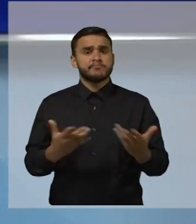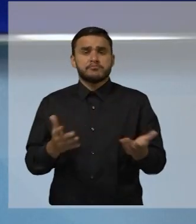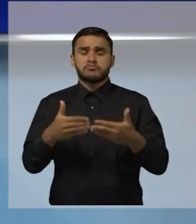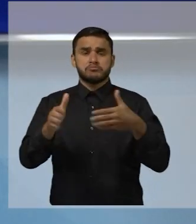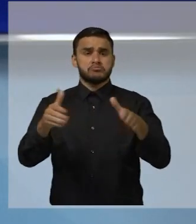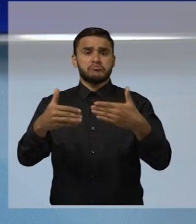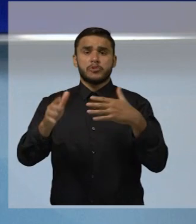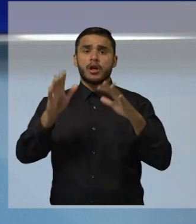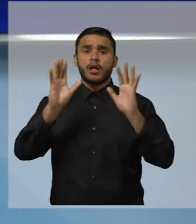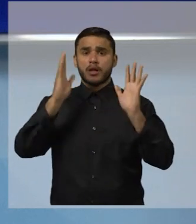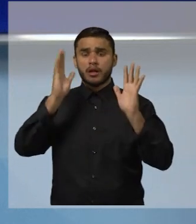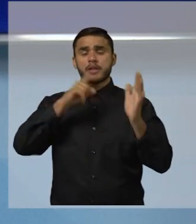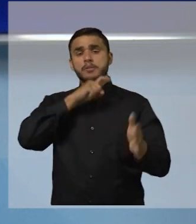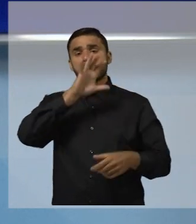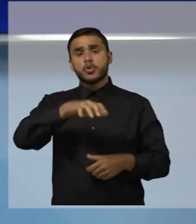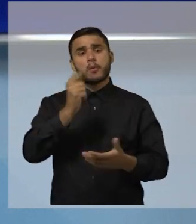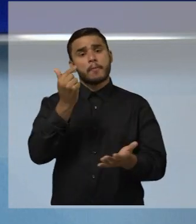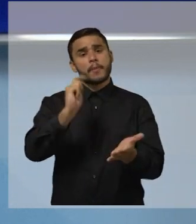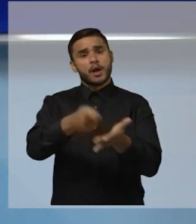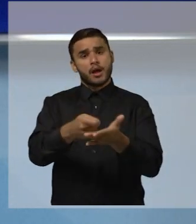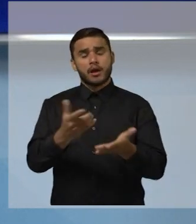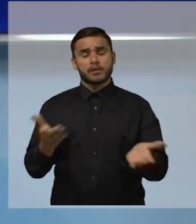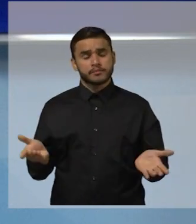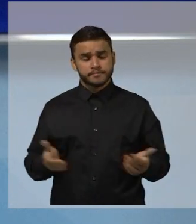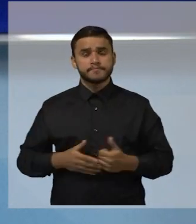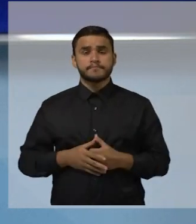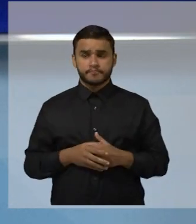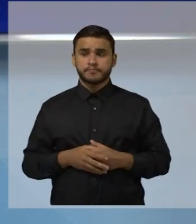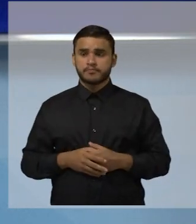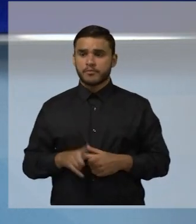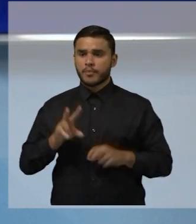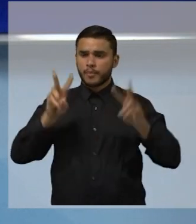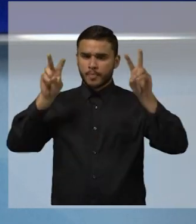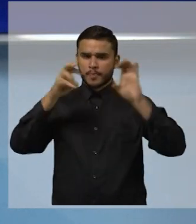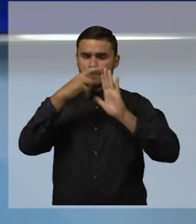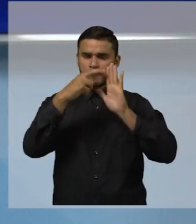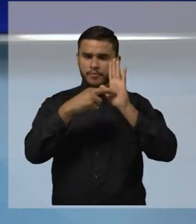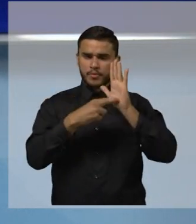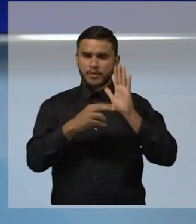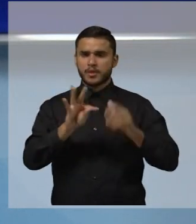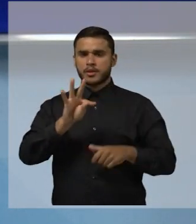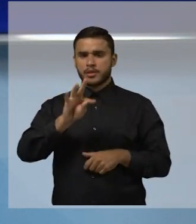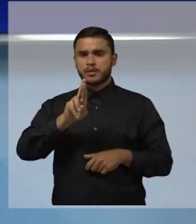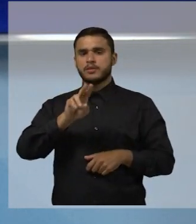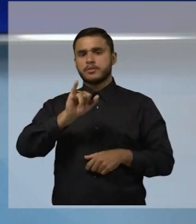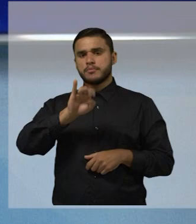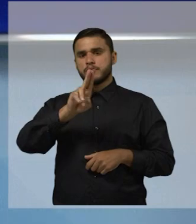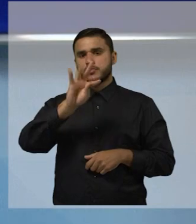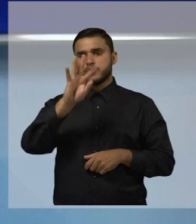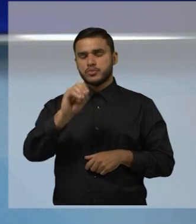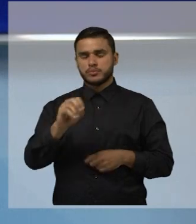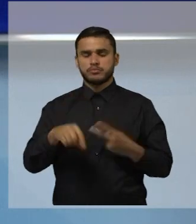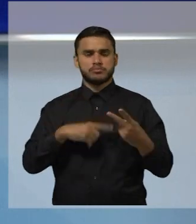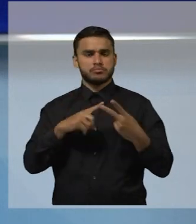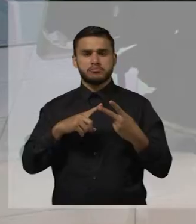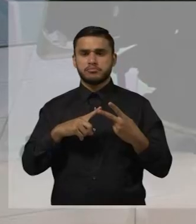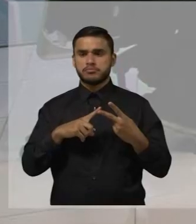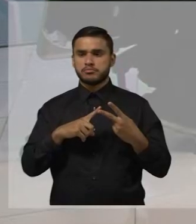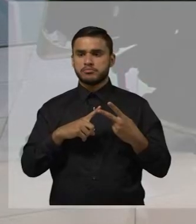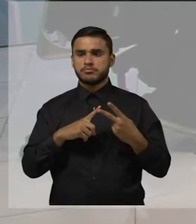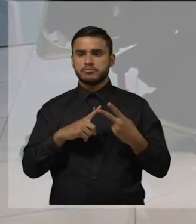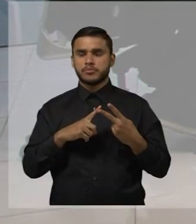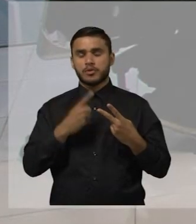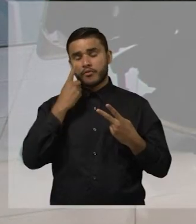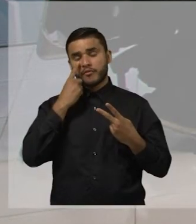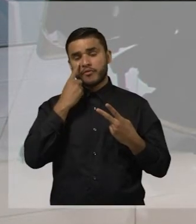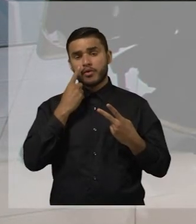vamos abordar a partir do próximo bloco, as reformas tributárias, fiscal, né?